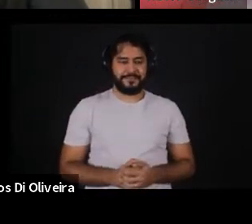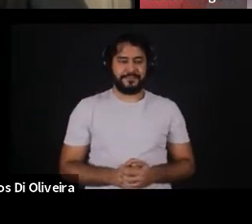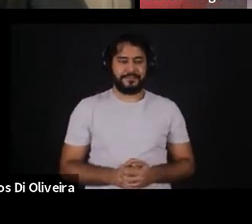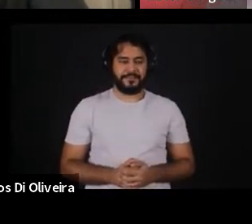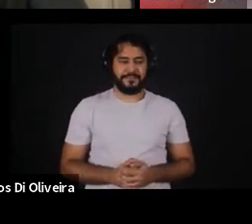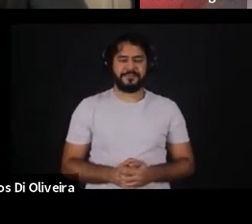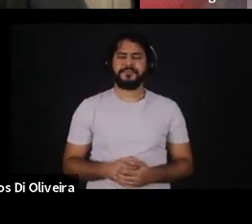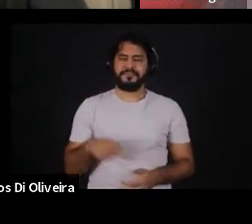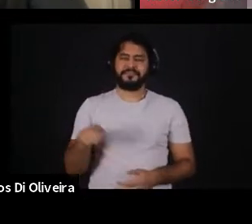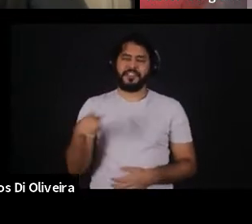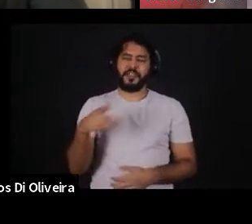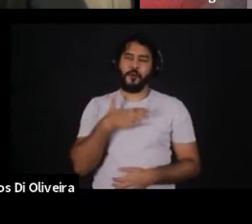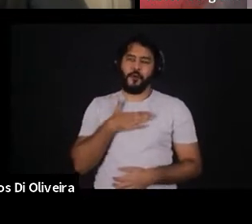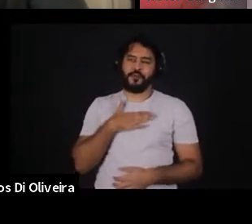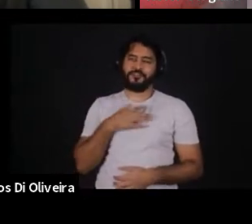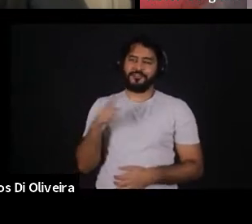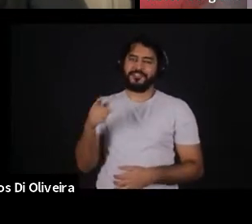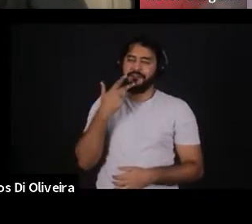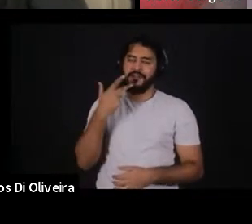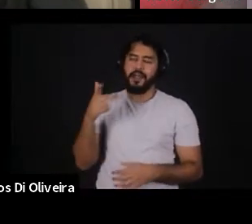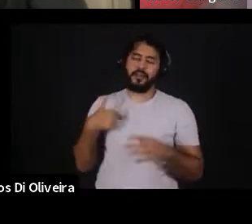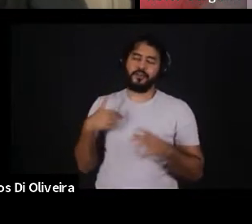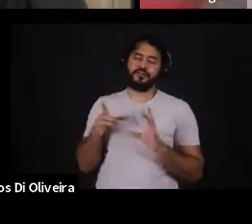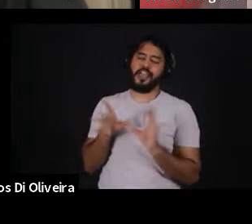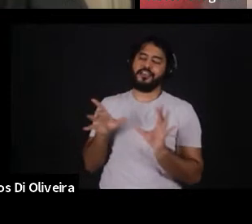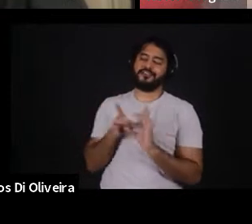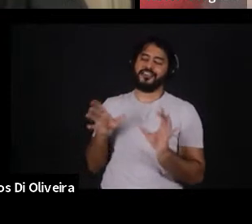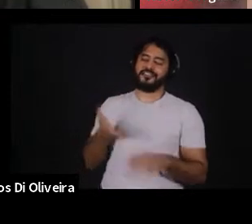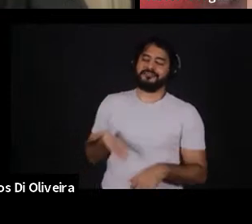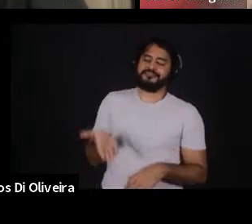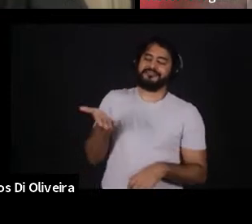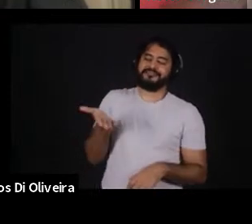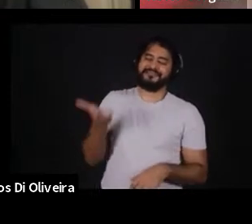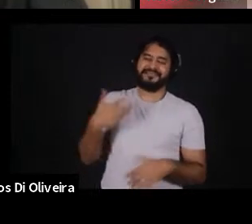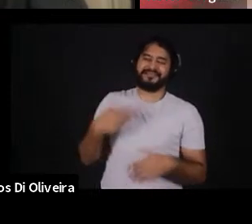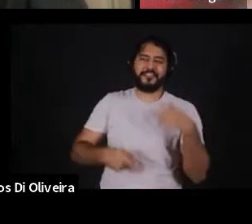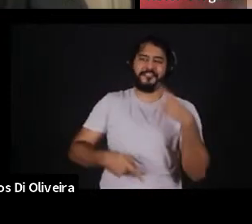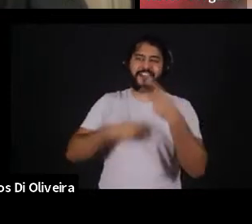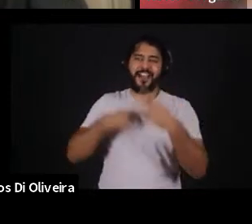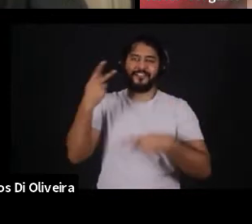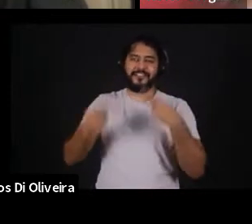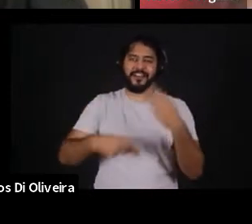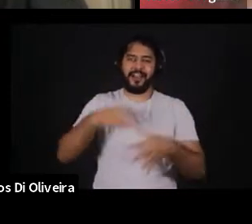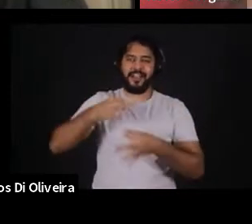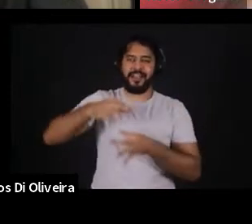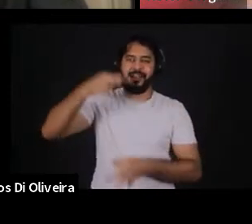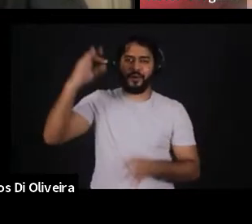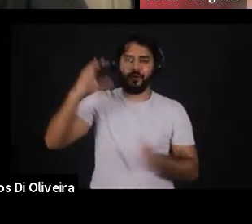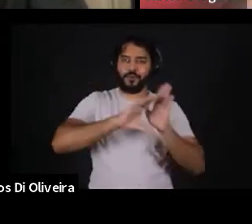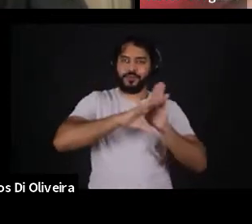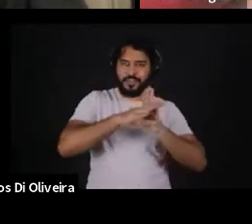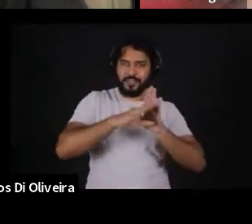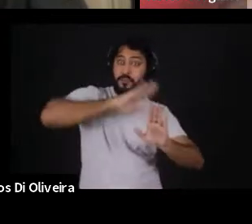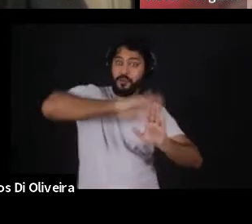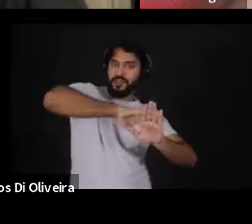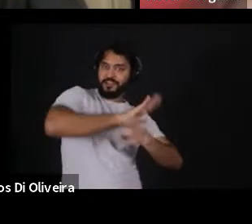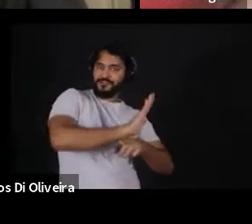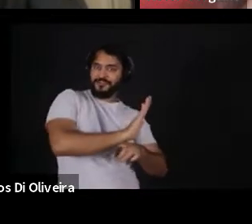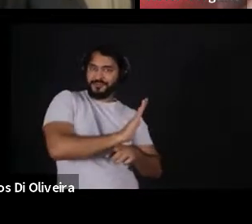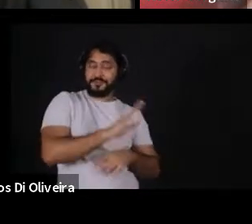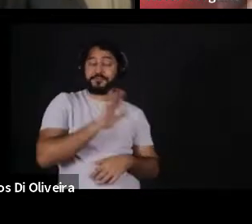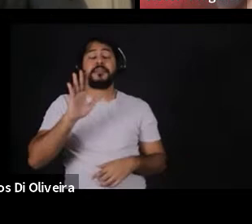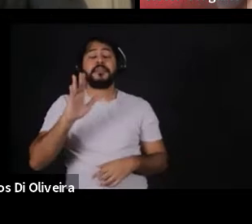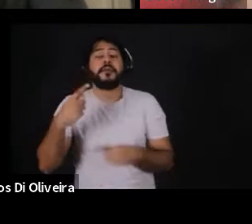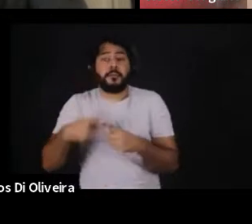Eu gosto de quando você fala, deixa você falar para explicar a ideia e o conceito por trás do filme, porque eu acho que é